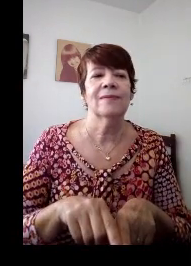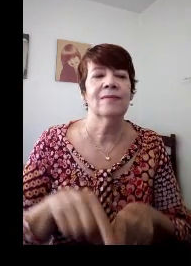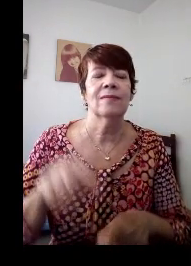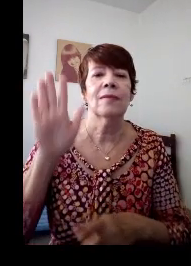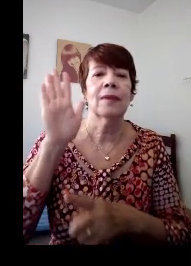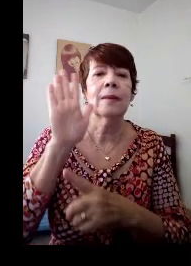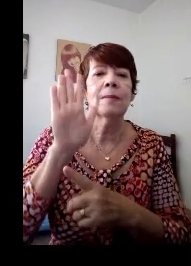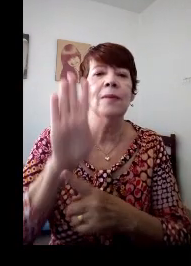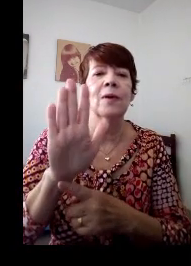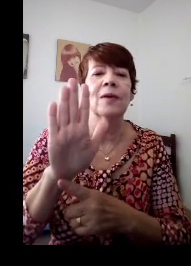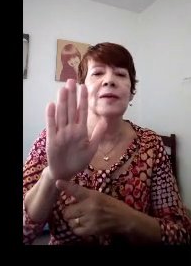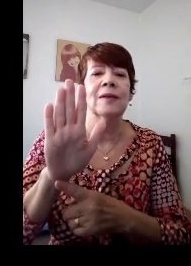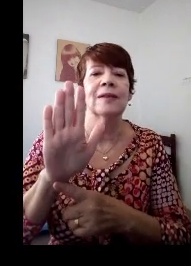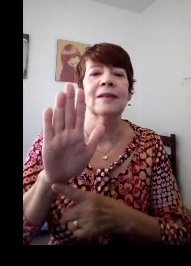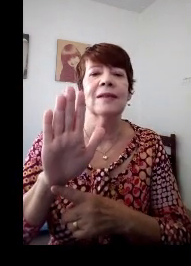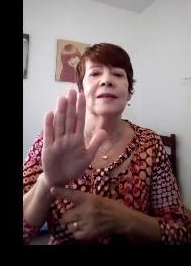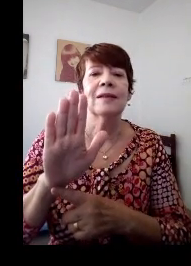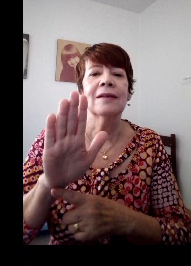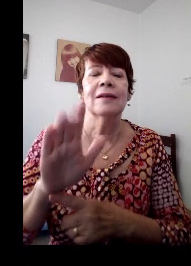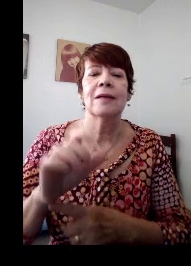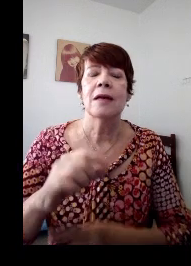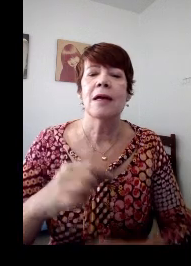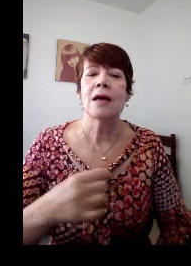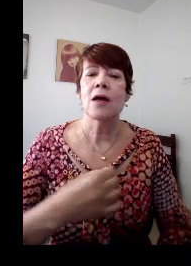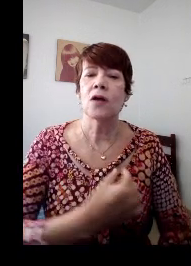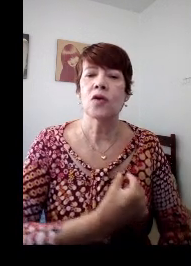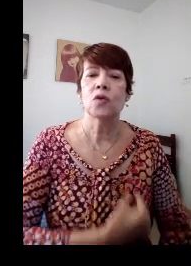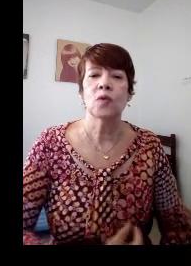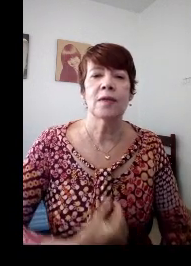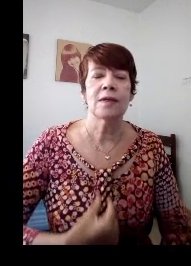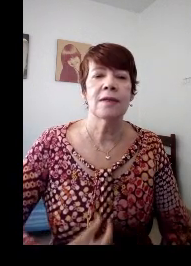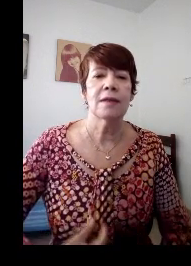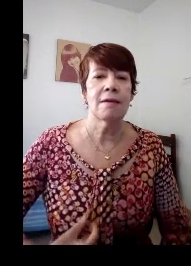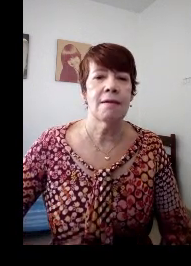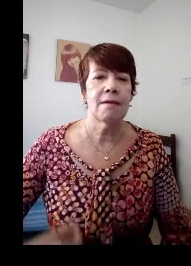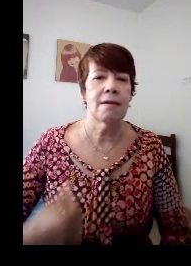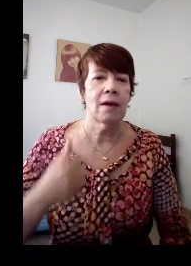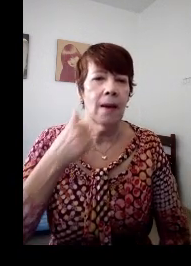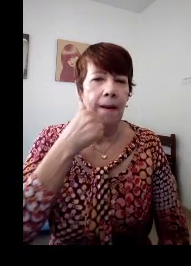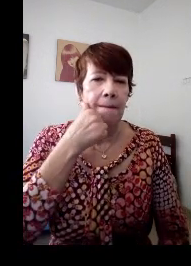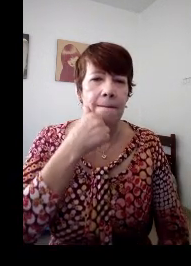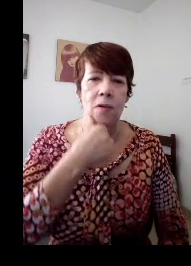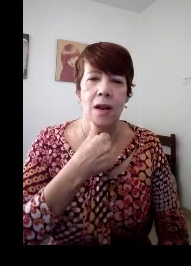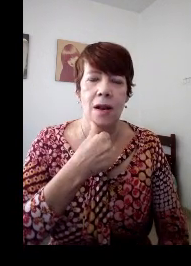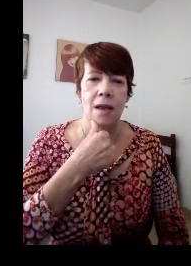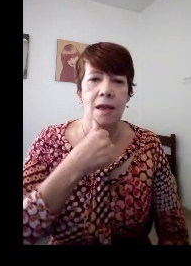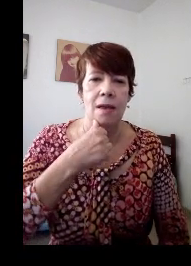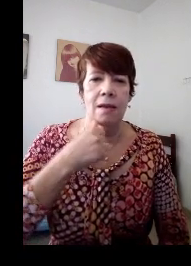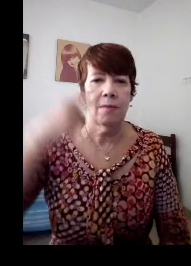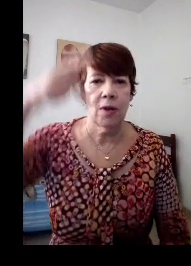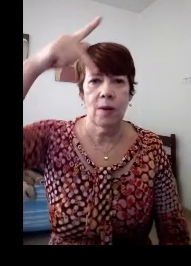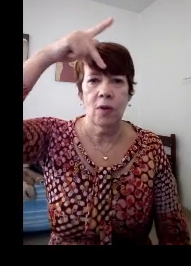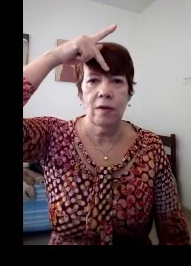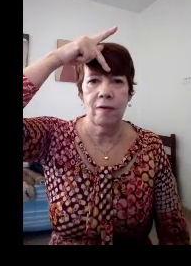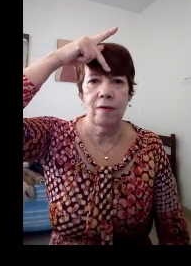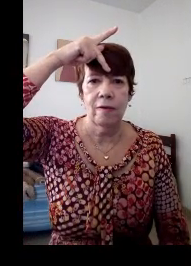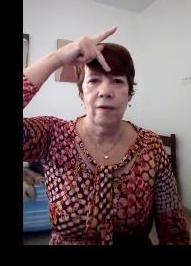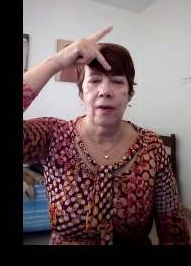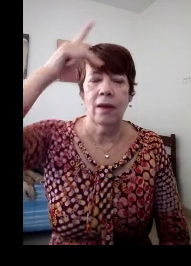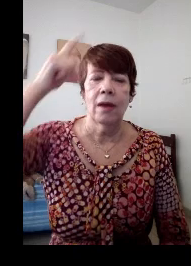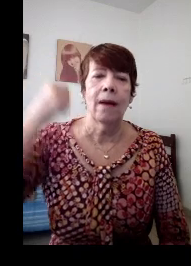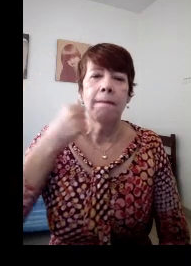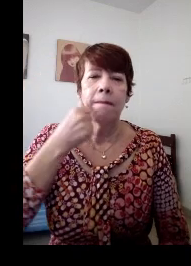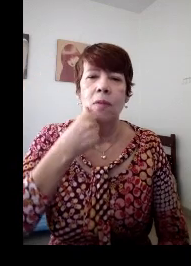que mostra José com uma mulher. Esta era uma mulher muito bonita. E